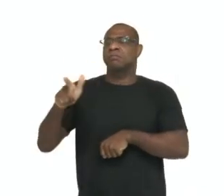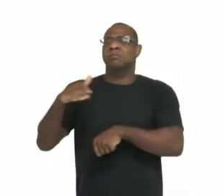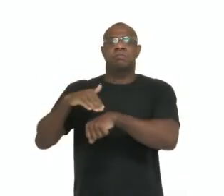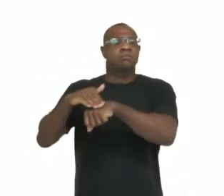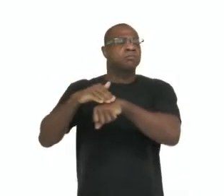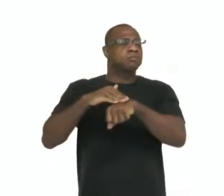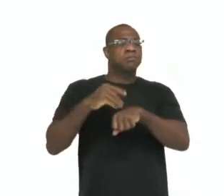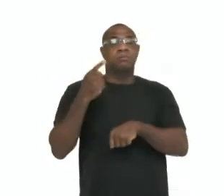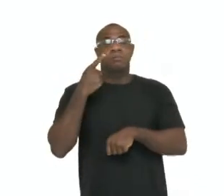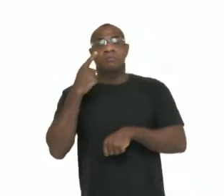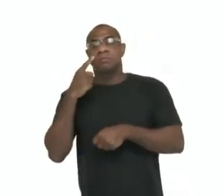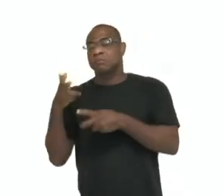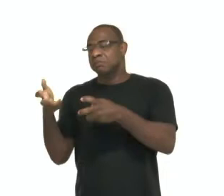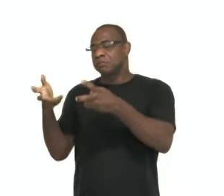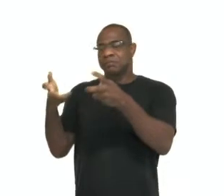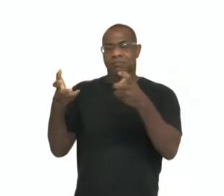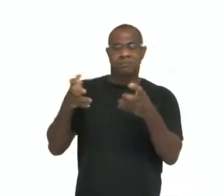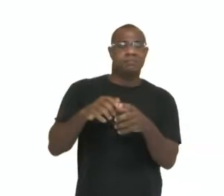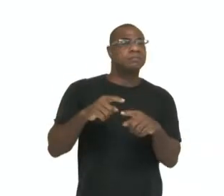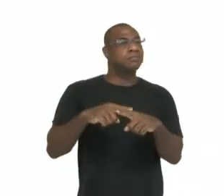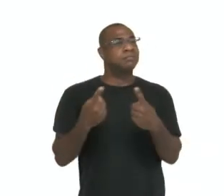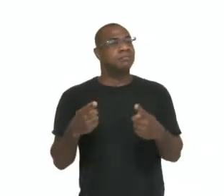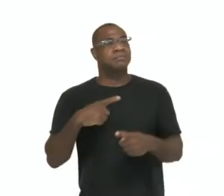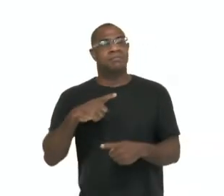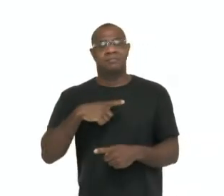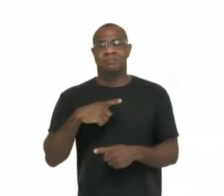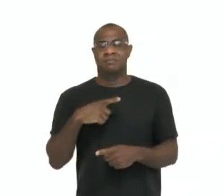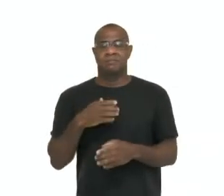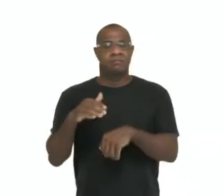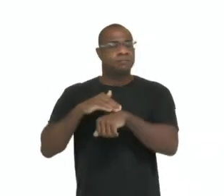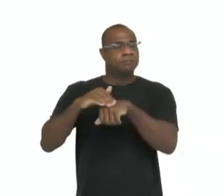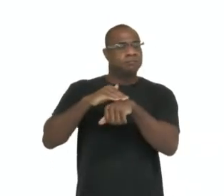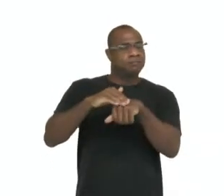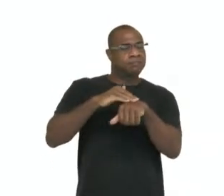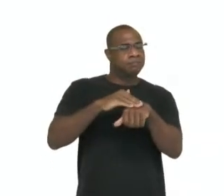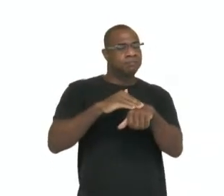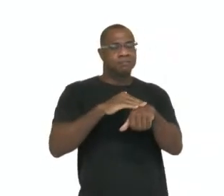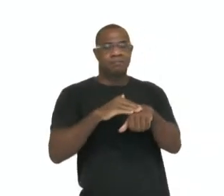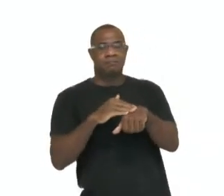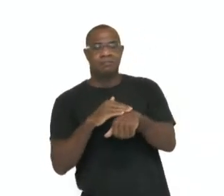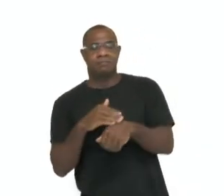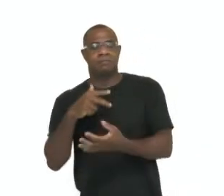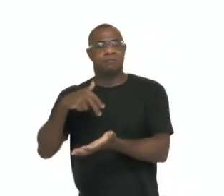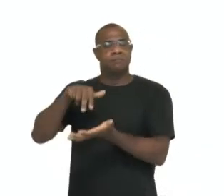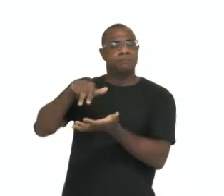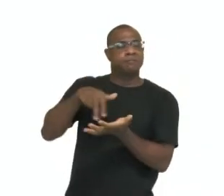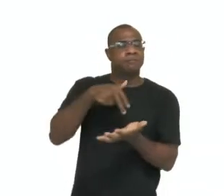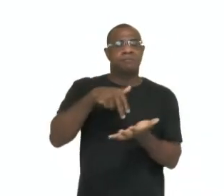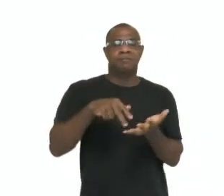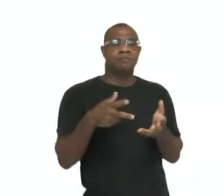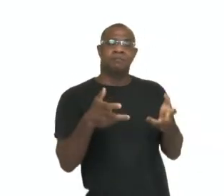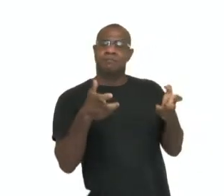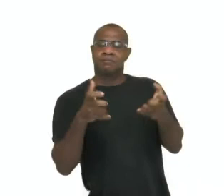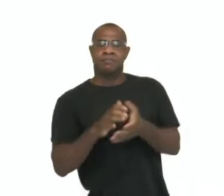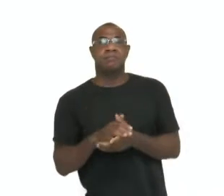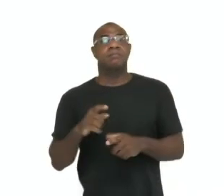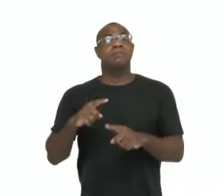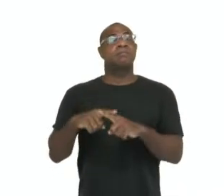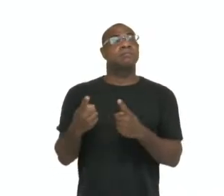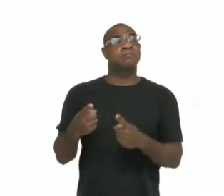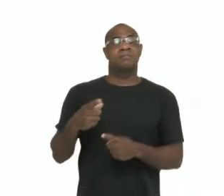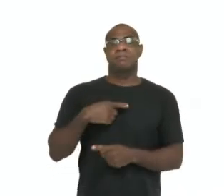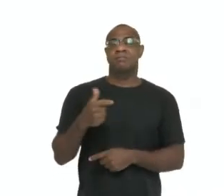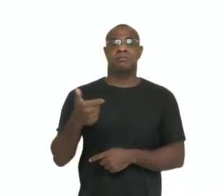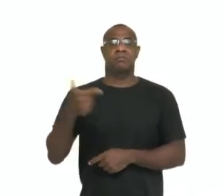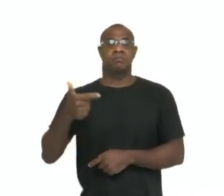só para vê-los, por mais que eles se entrelaçassem aos das casacas alheias. Já não foi assim no segundo